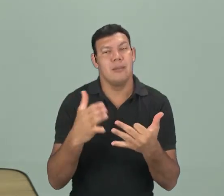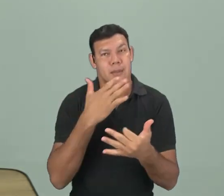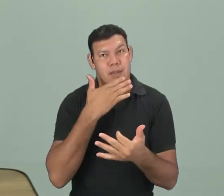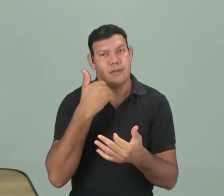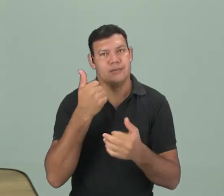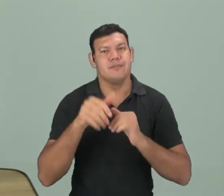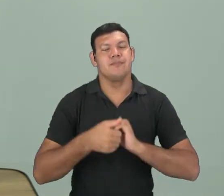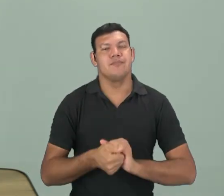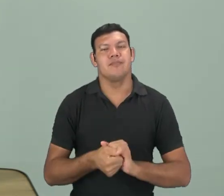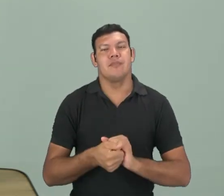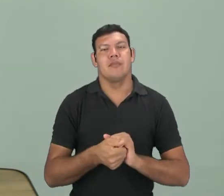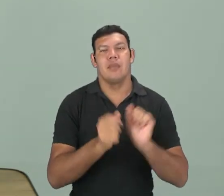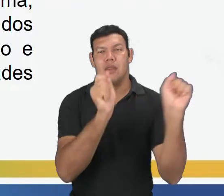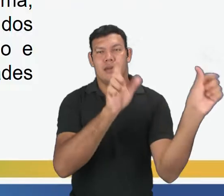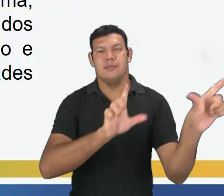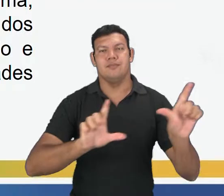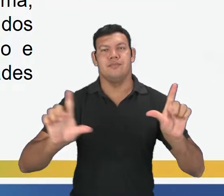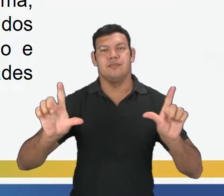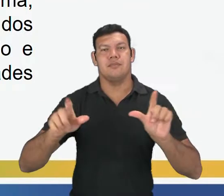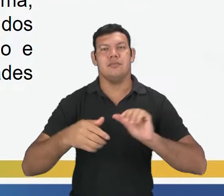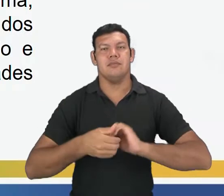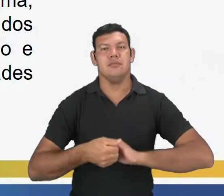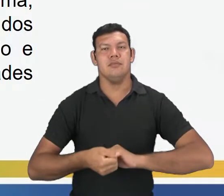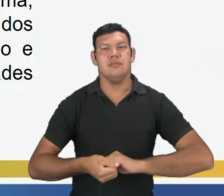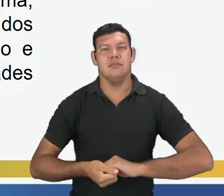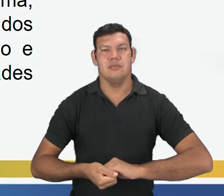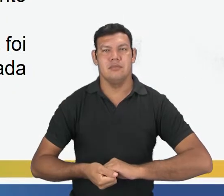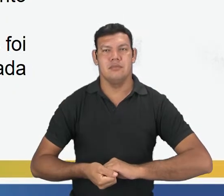tá? Continuando na tela, vamos lá.